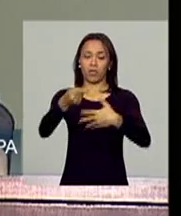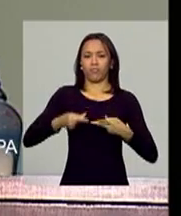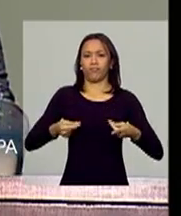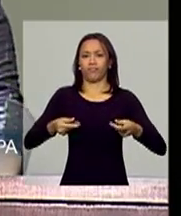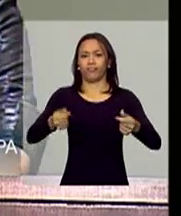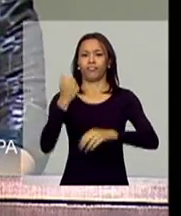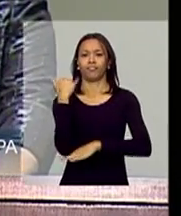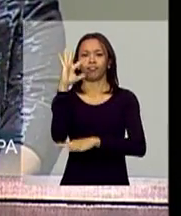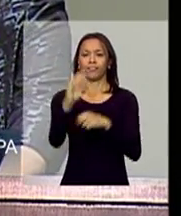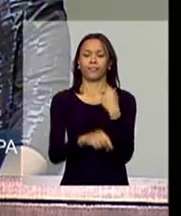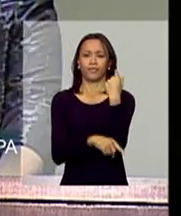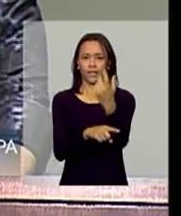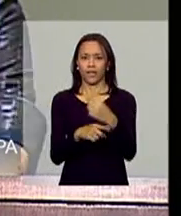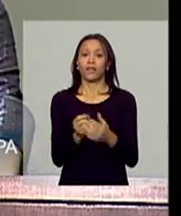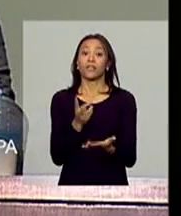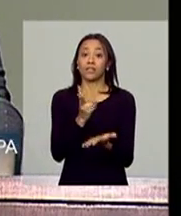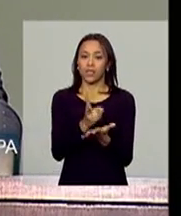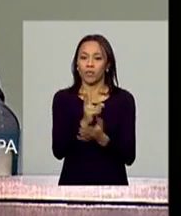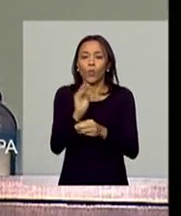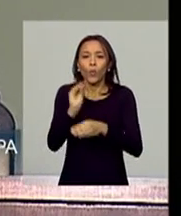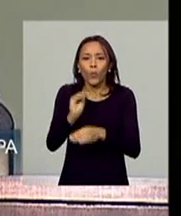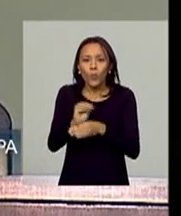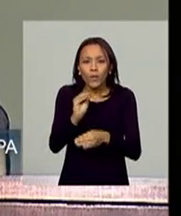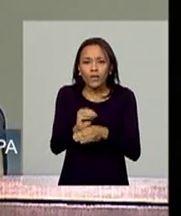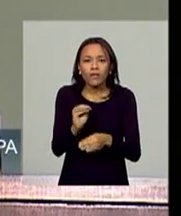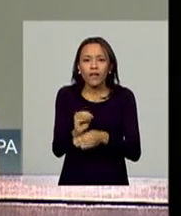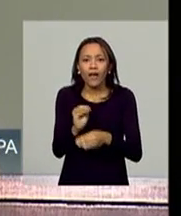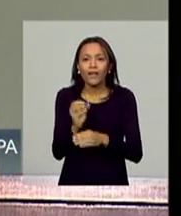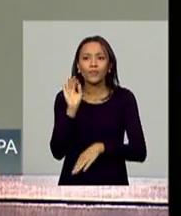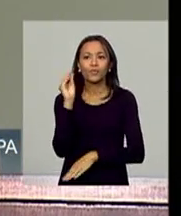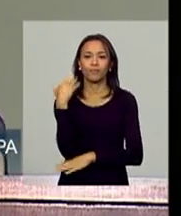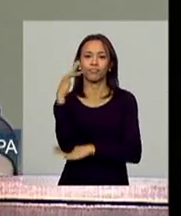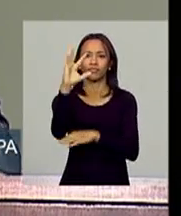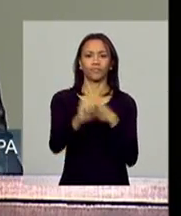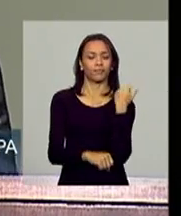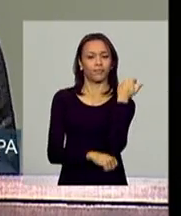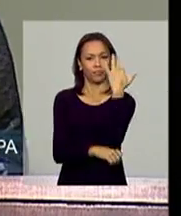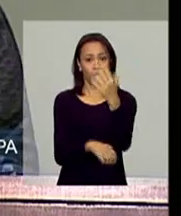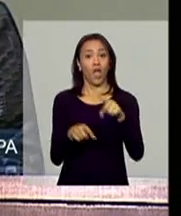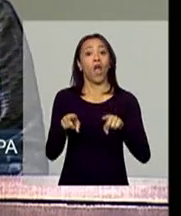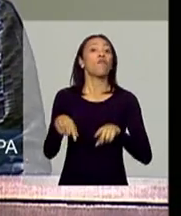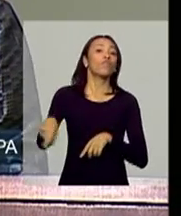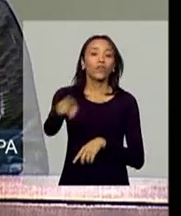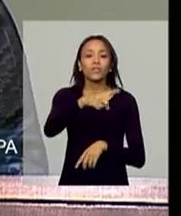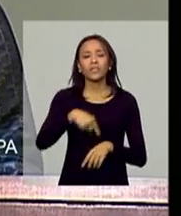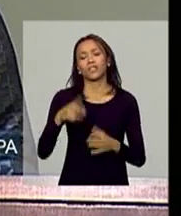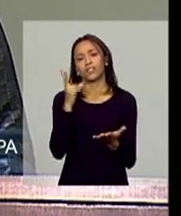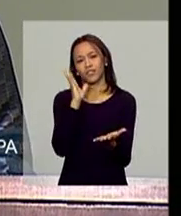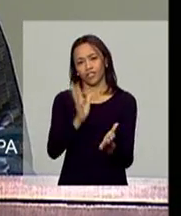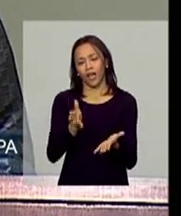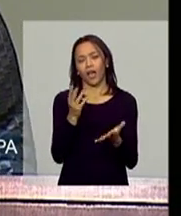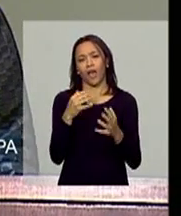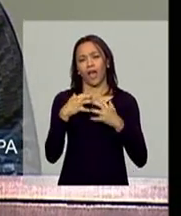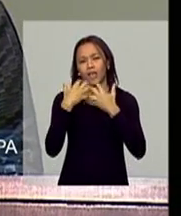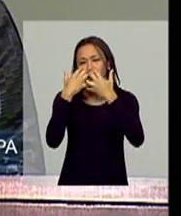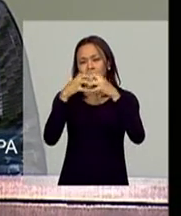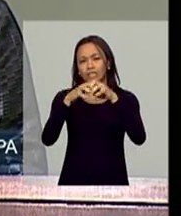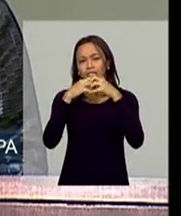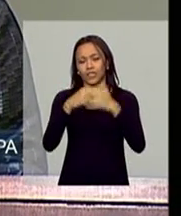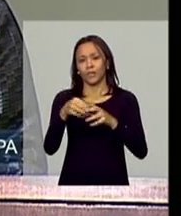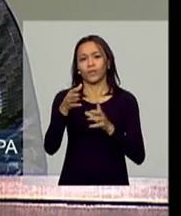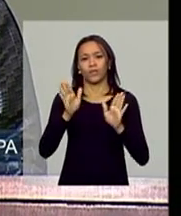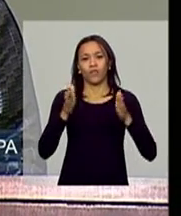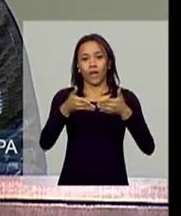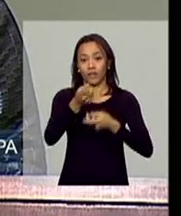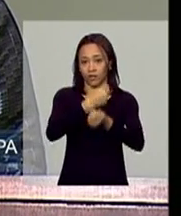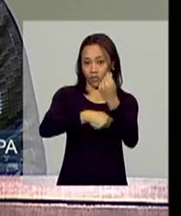incluir, preservar e proteger, que, como os senhores veem, articula as dimensões econômica, social